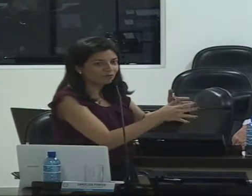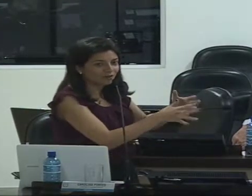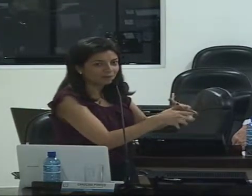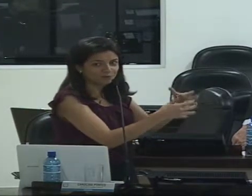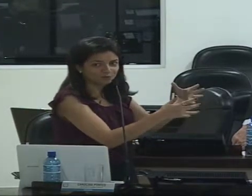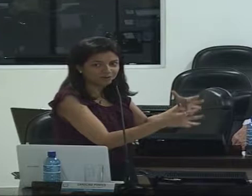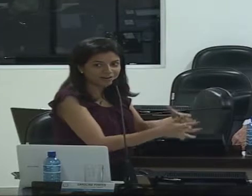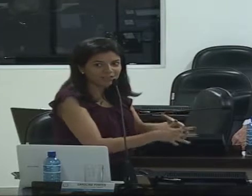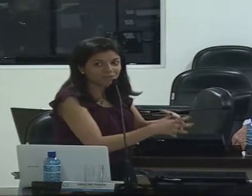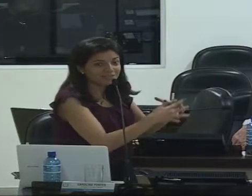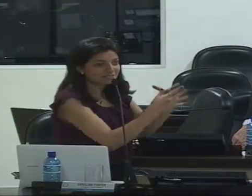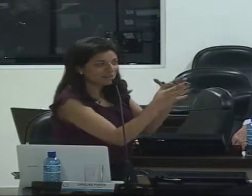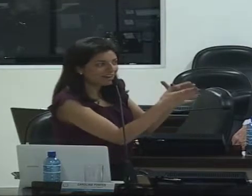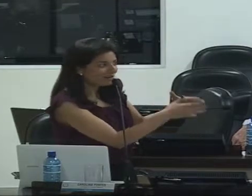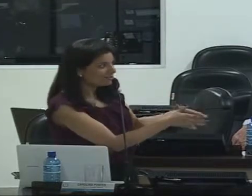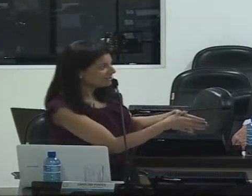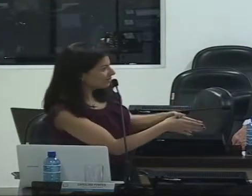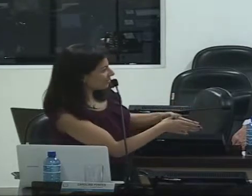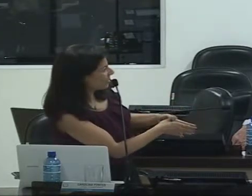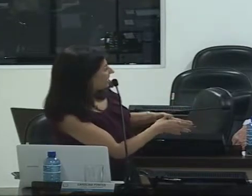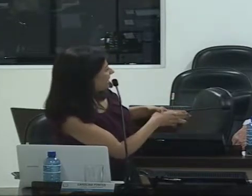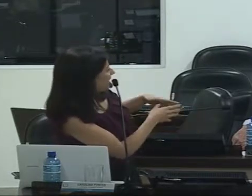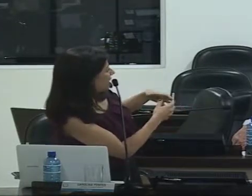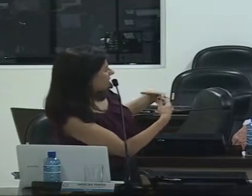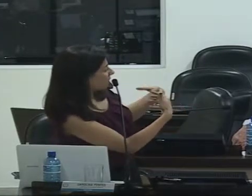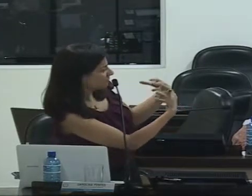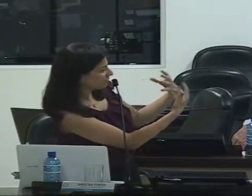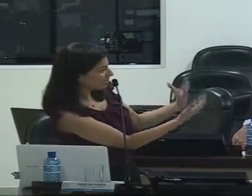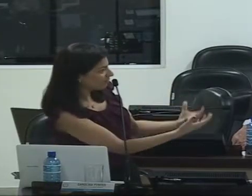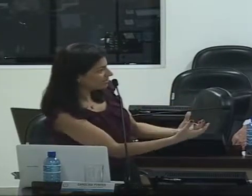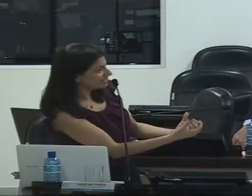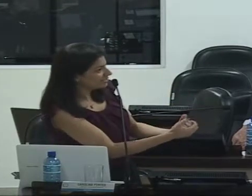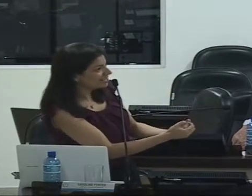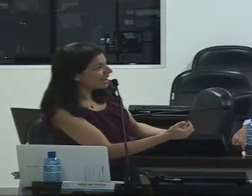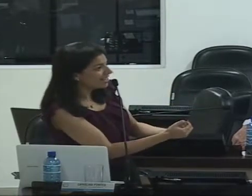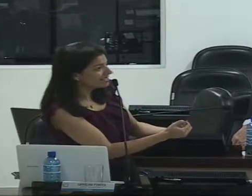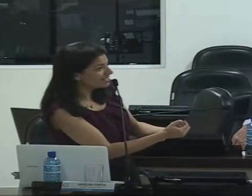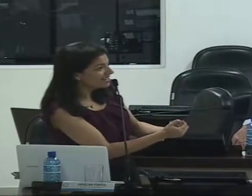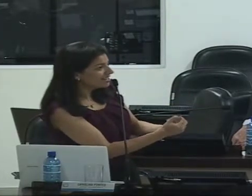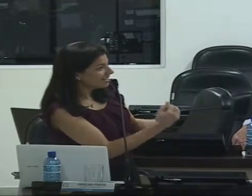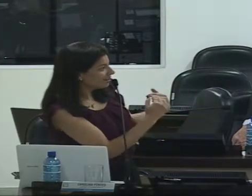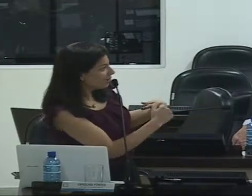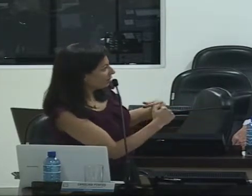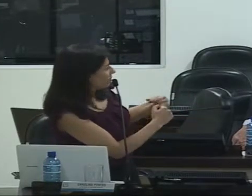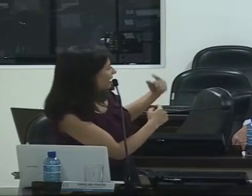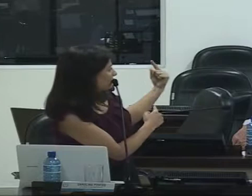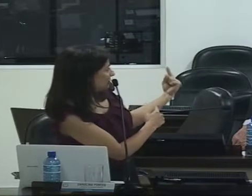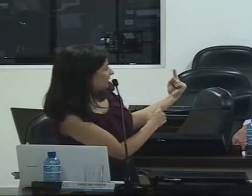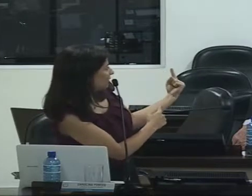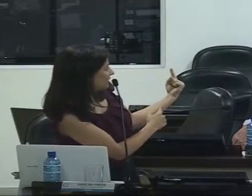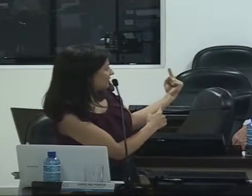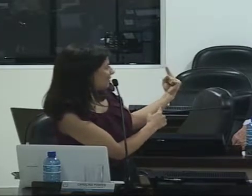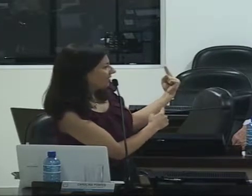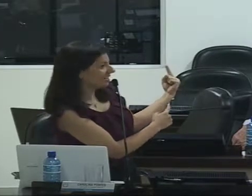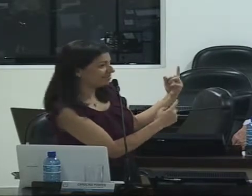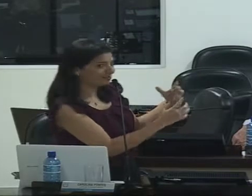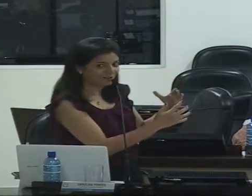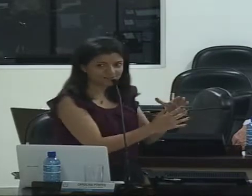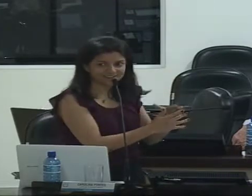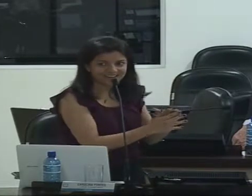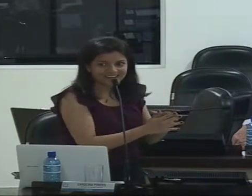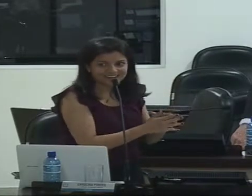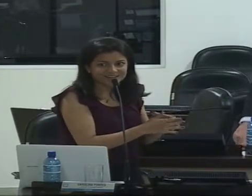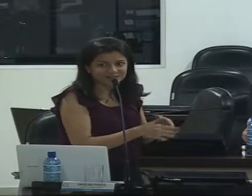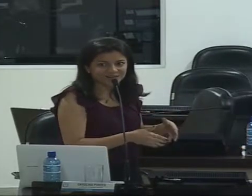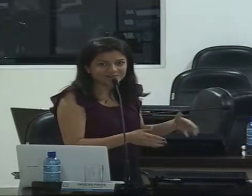fundo para ficar amontoando, para esperar o dia do soca-careco, para conseguir fazer o descarte. E eu moro em um prédio de uma torre só, né? Quando